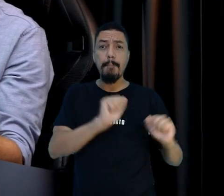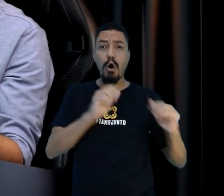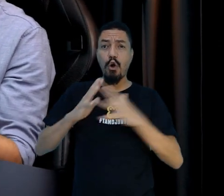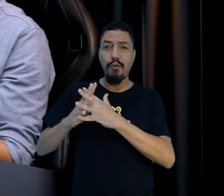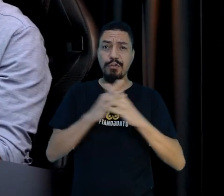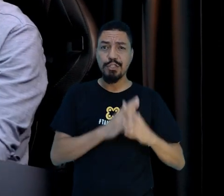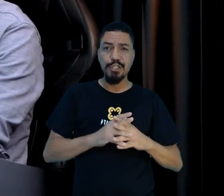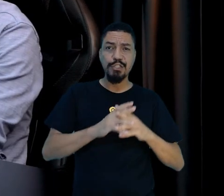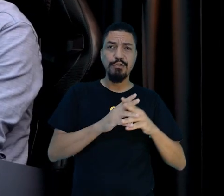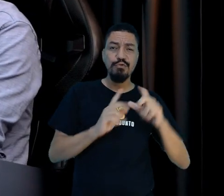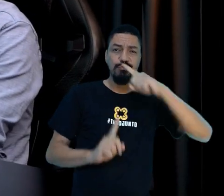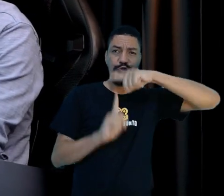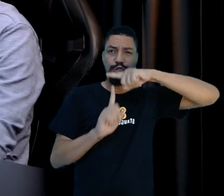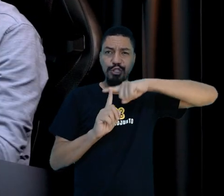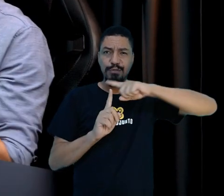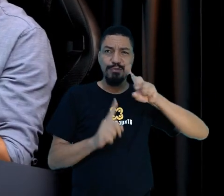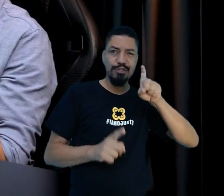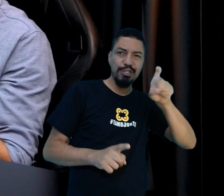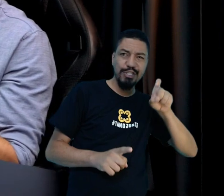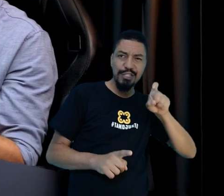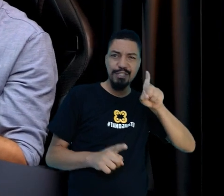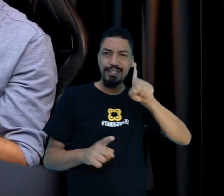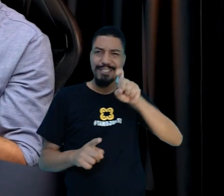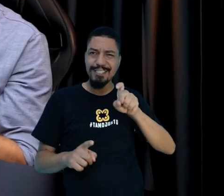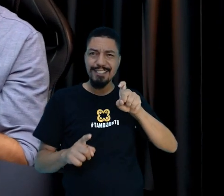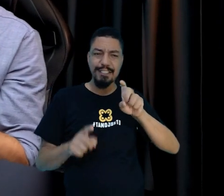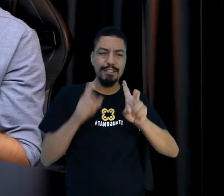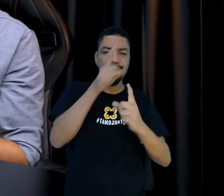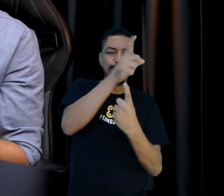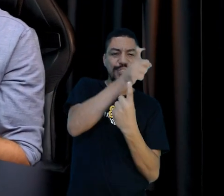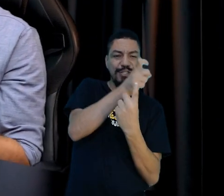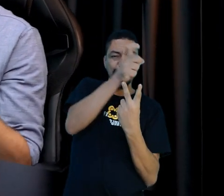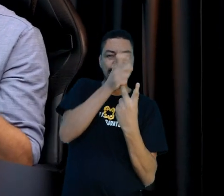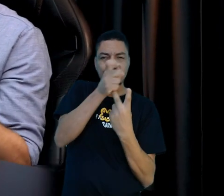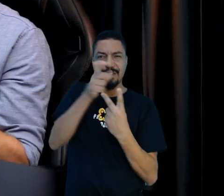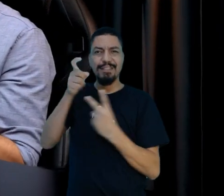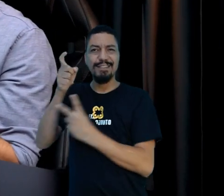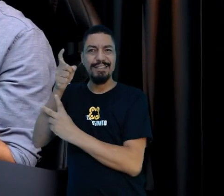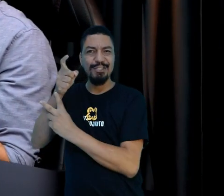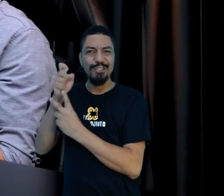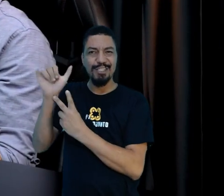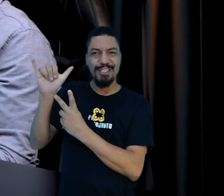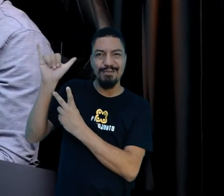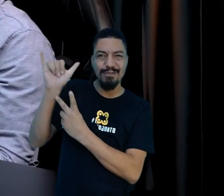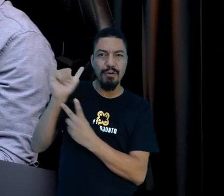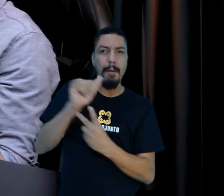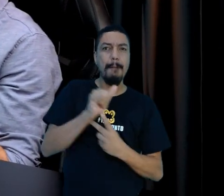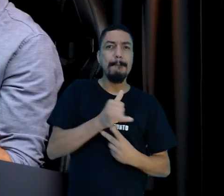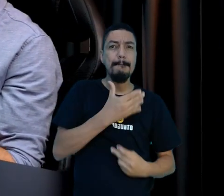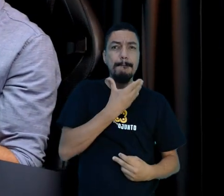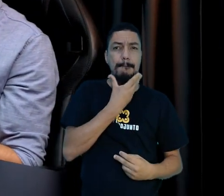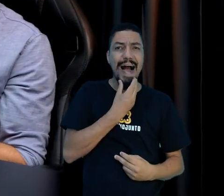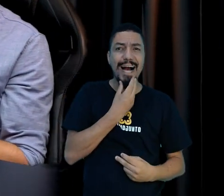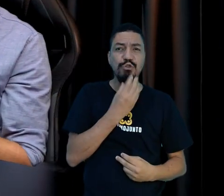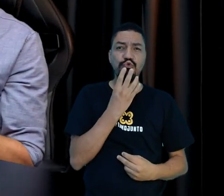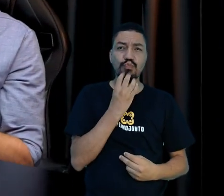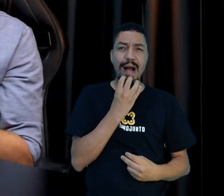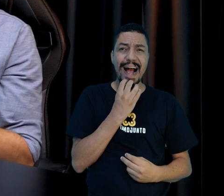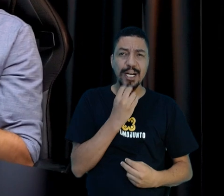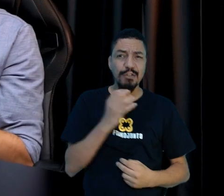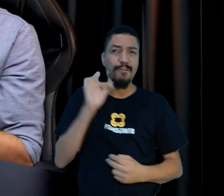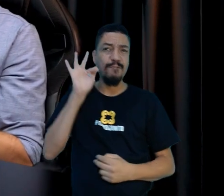possa confundir o XX ou o XY, né? Que seria o macho e a fêmea biológico, né? São as pessoas